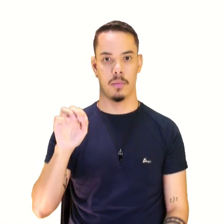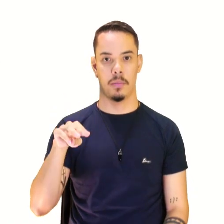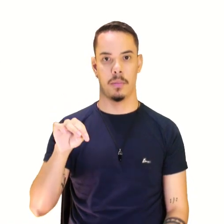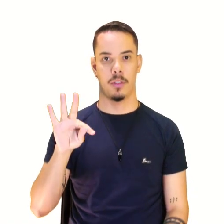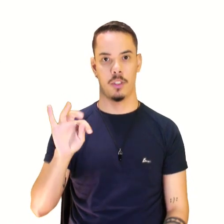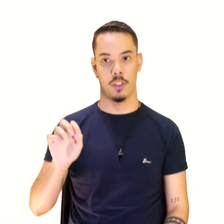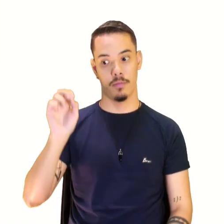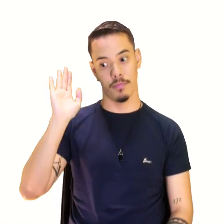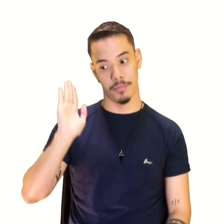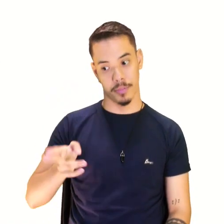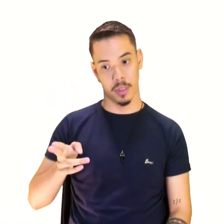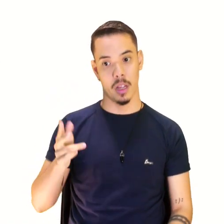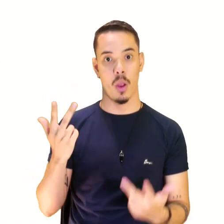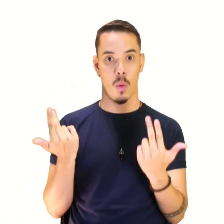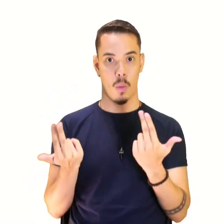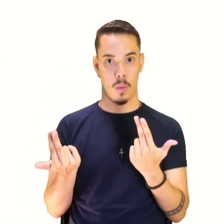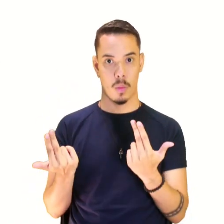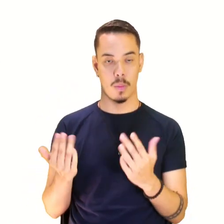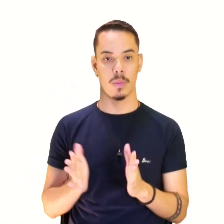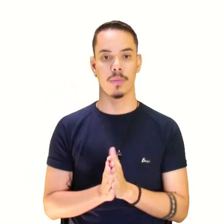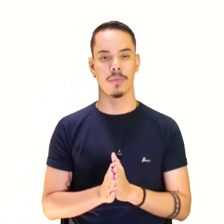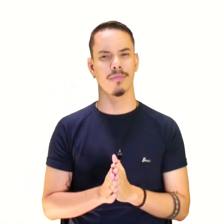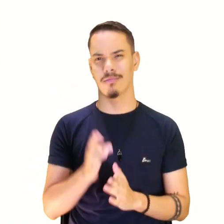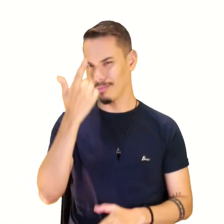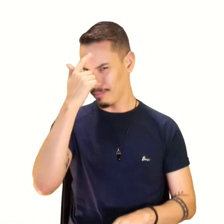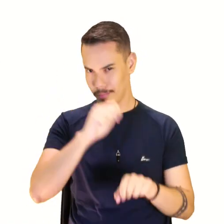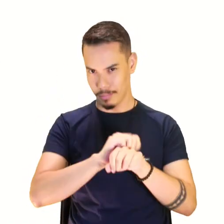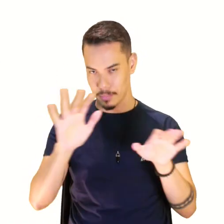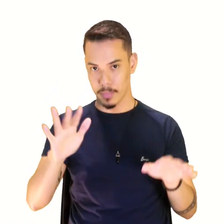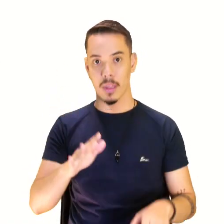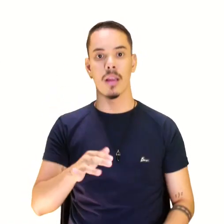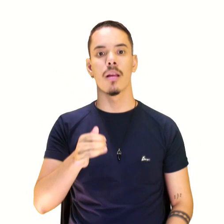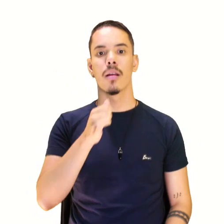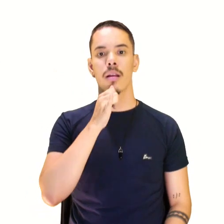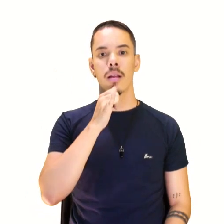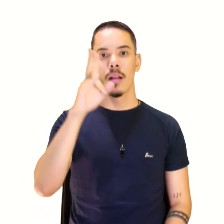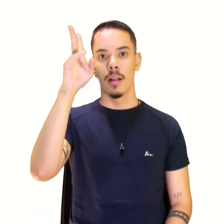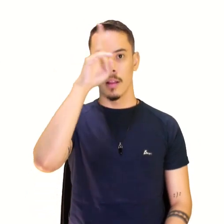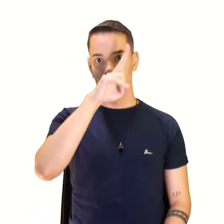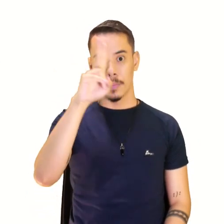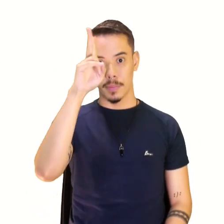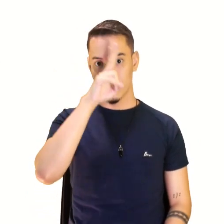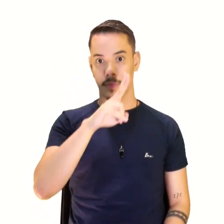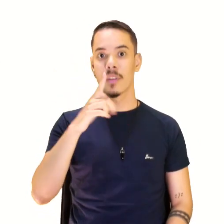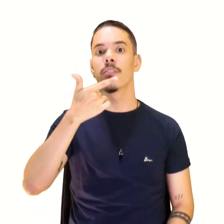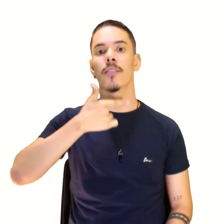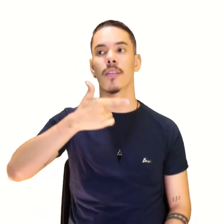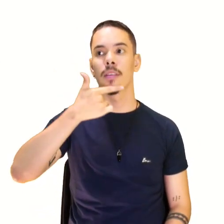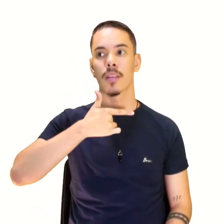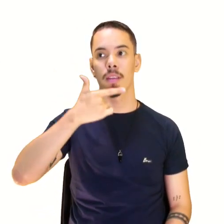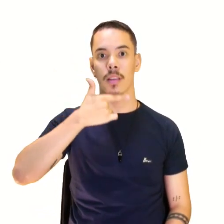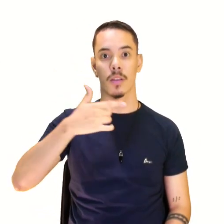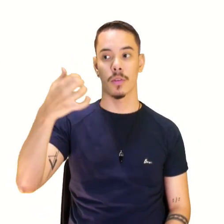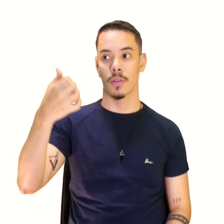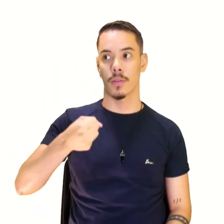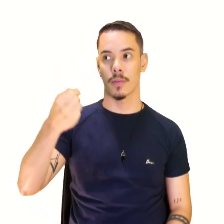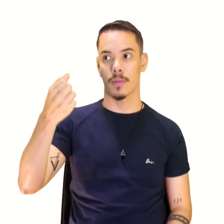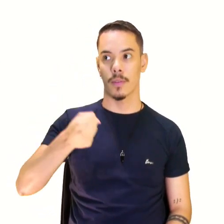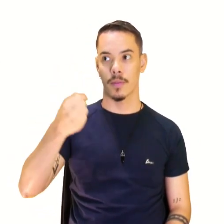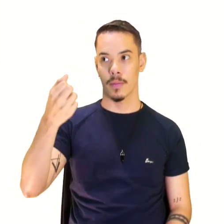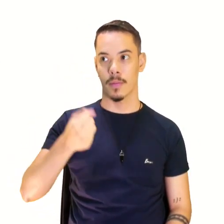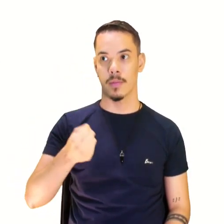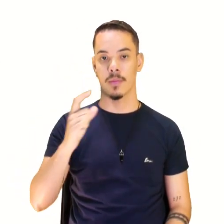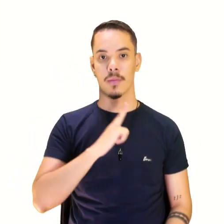Professor, não ficou muito claro não. Vamos lá. Lembra do queijo e do leite? Nós falávamos bem assim, ó. Com